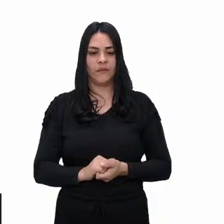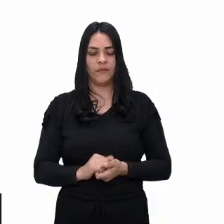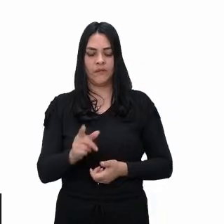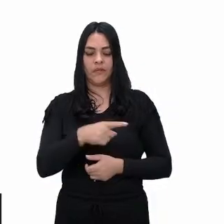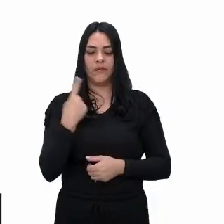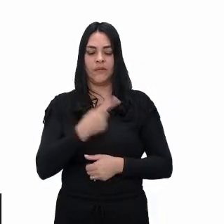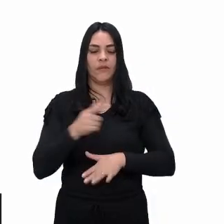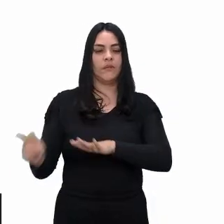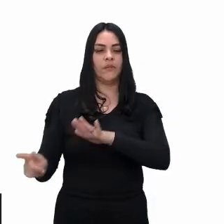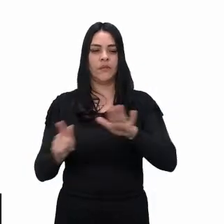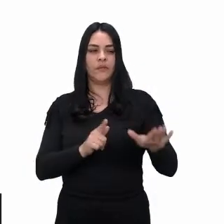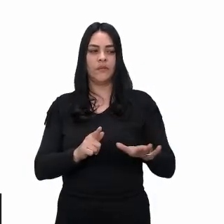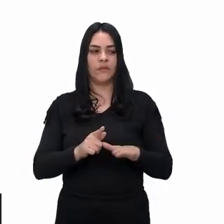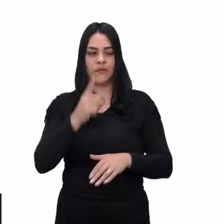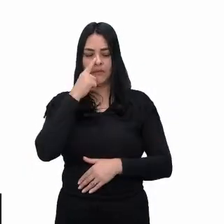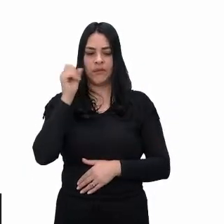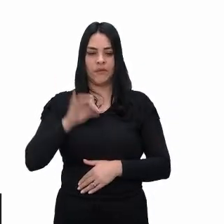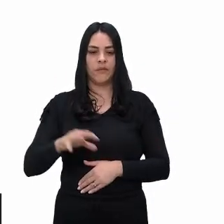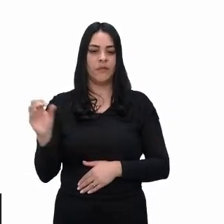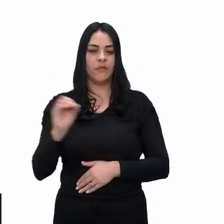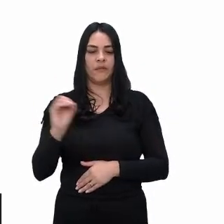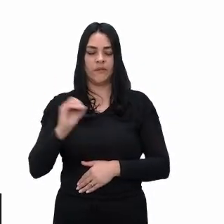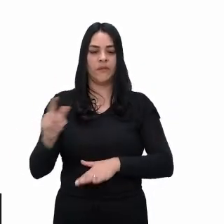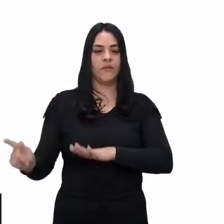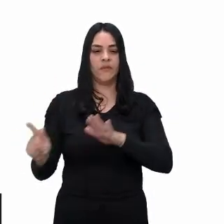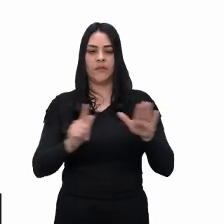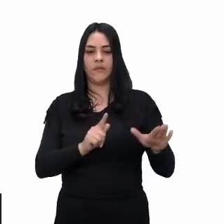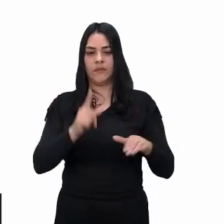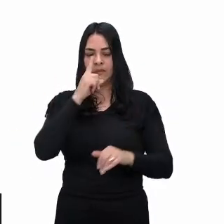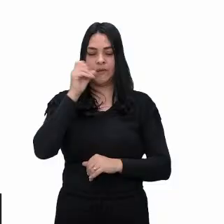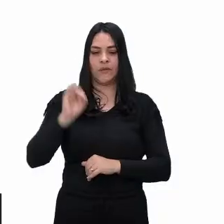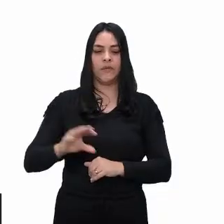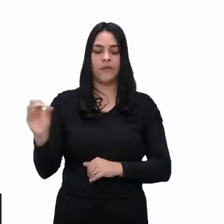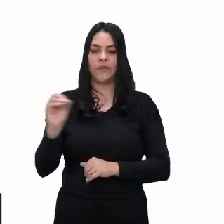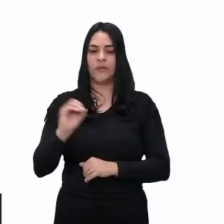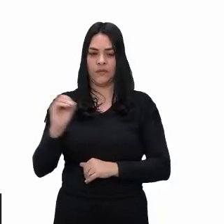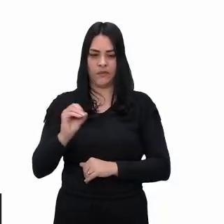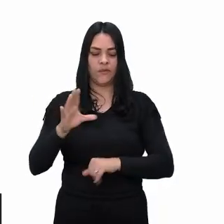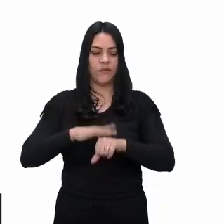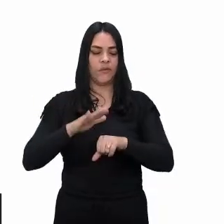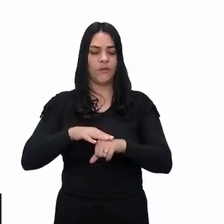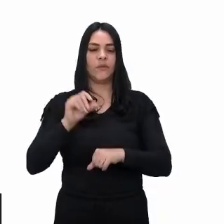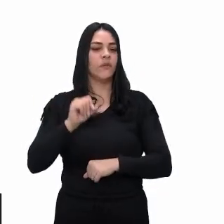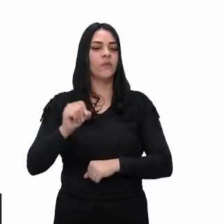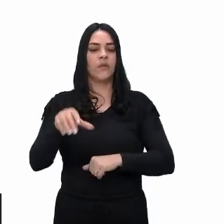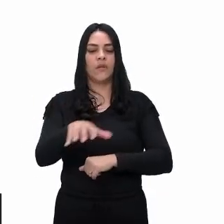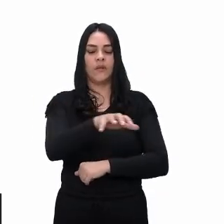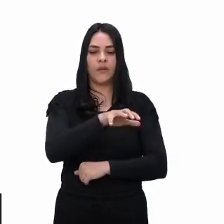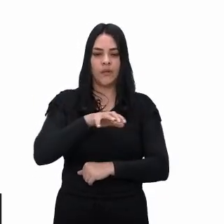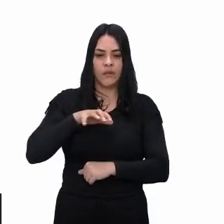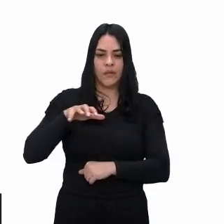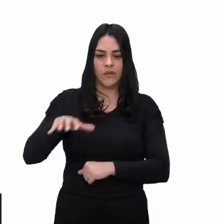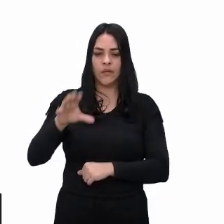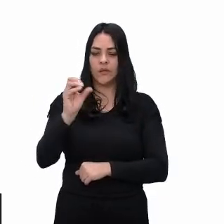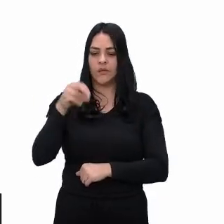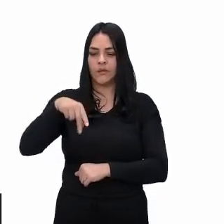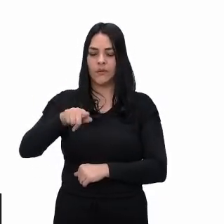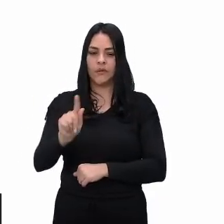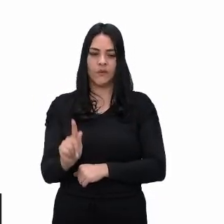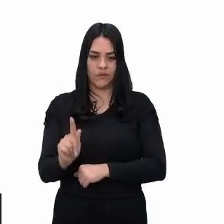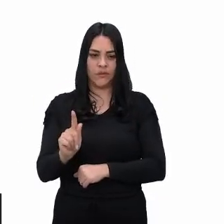A nossa semana lixo zero. Então, aqui, na semana lixo zero, nós mobilizamos as regiões com ONGs,